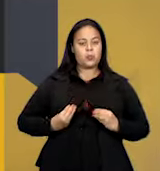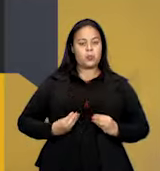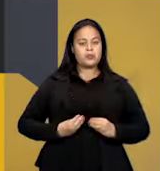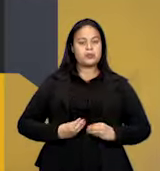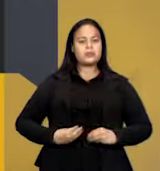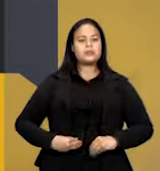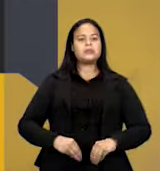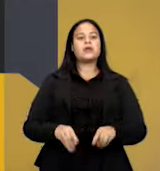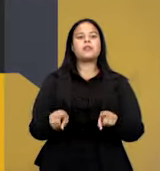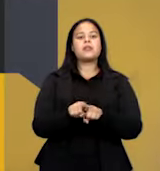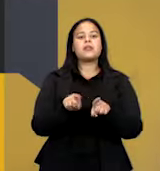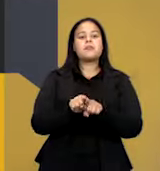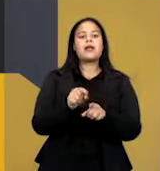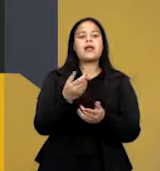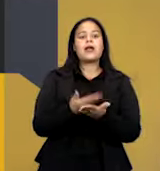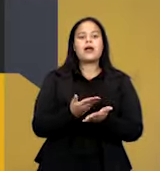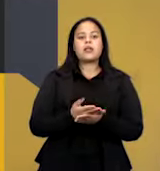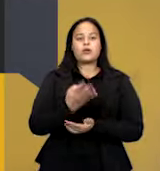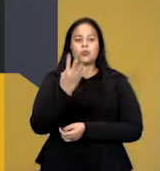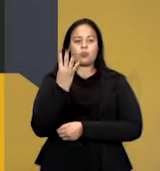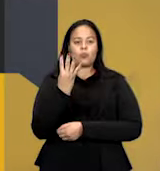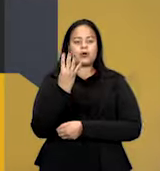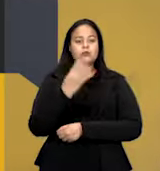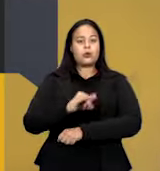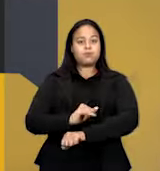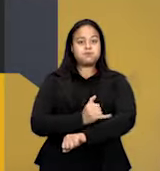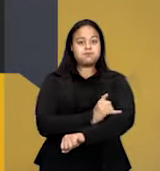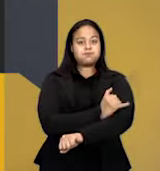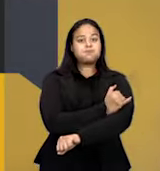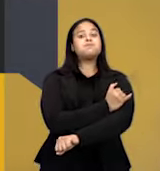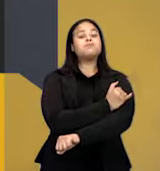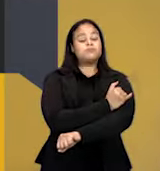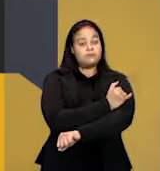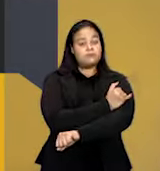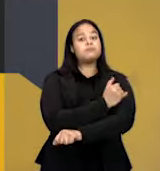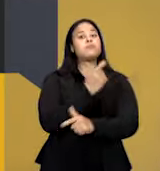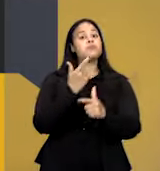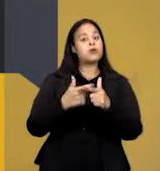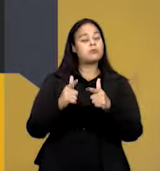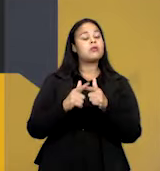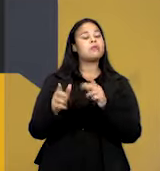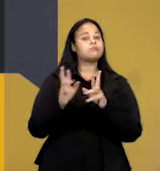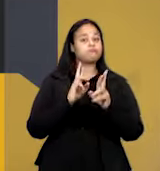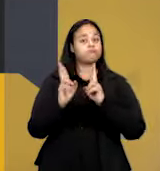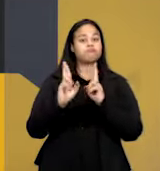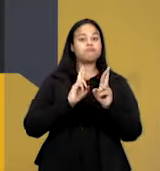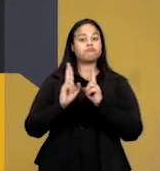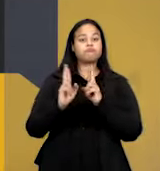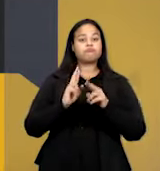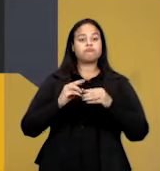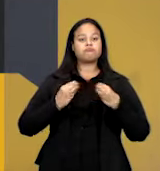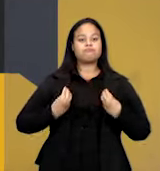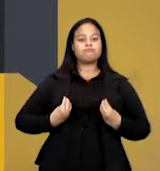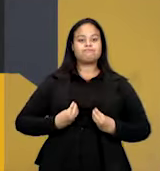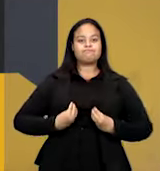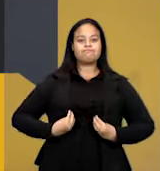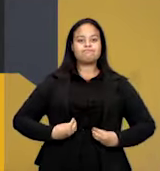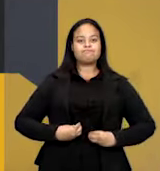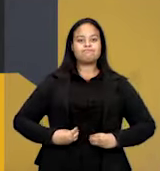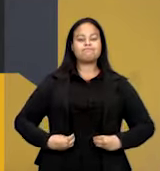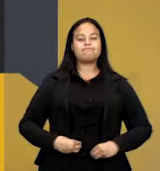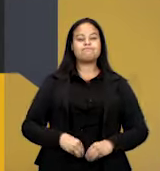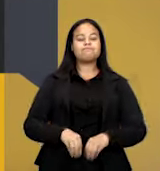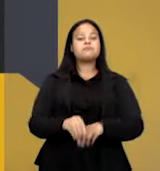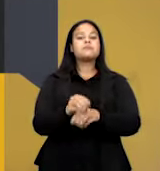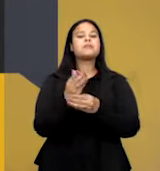número 4 e de obesidade, que é um problema relacionado à nutrição, na aula número